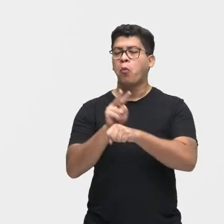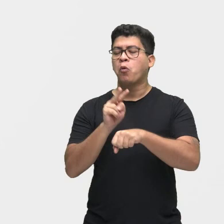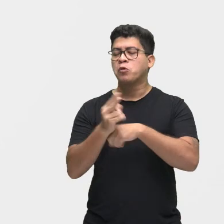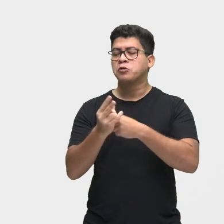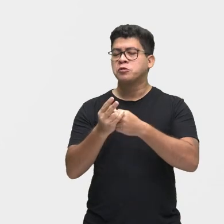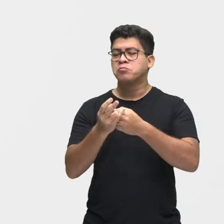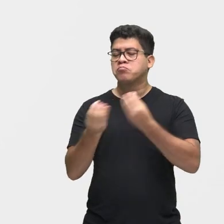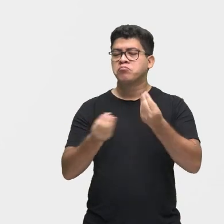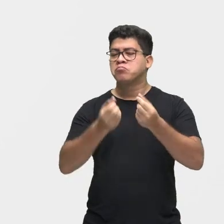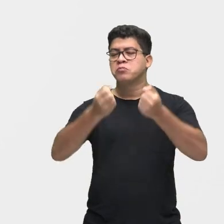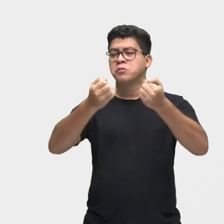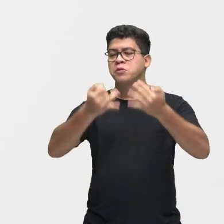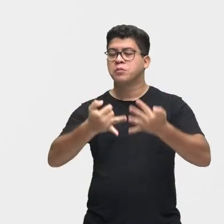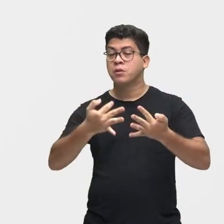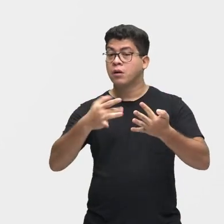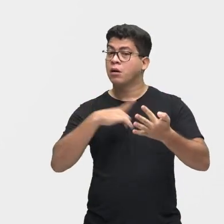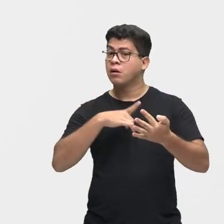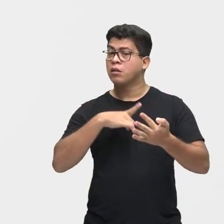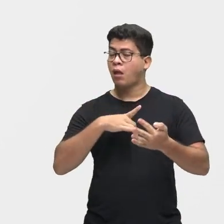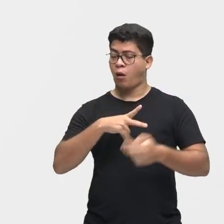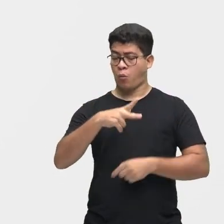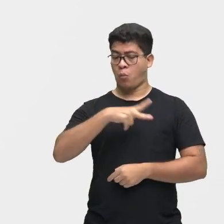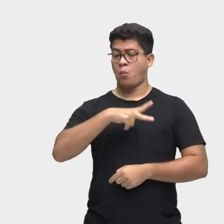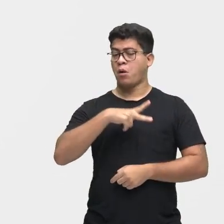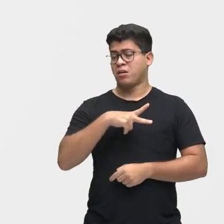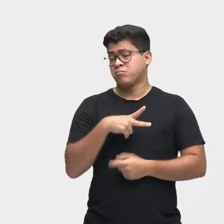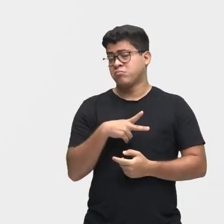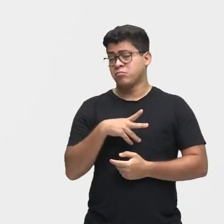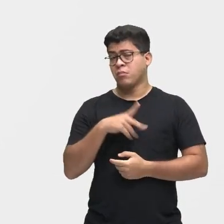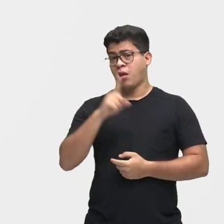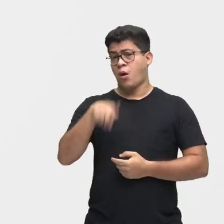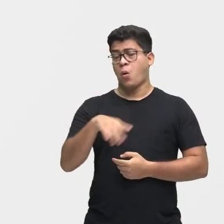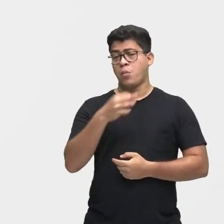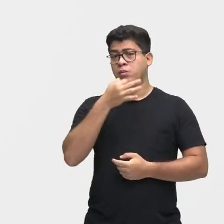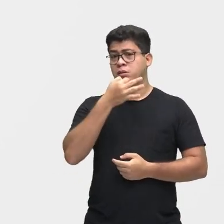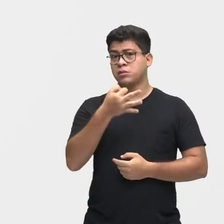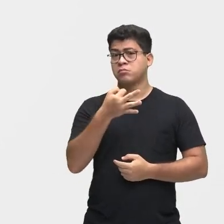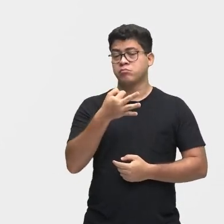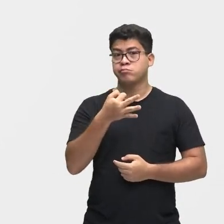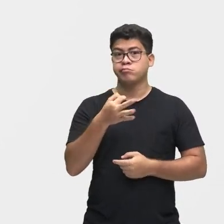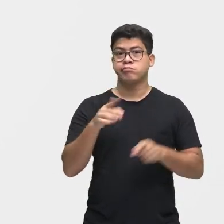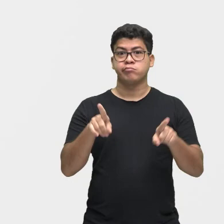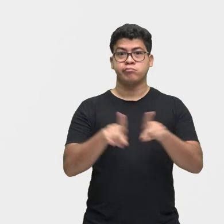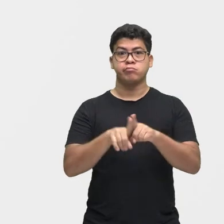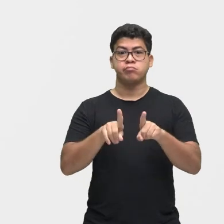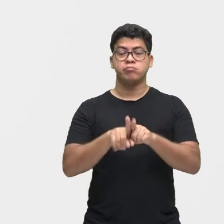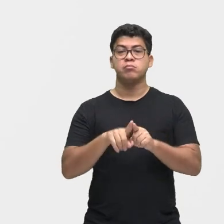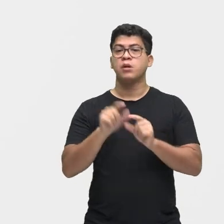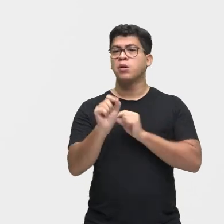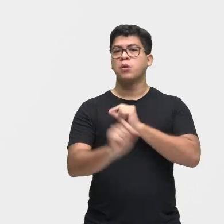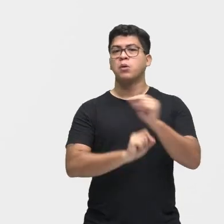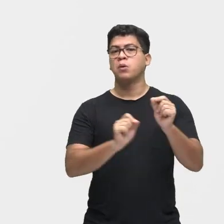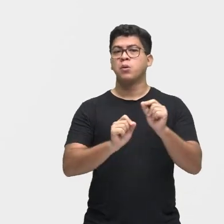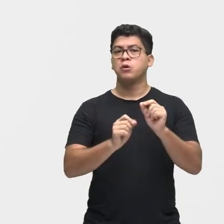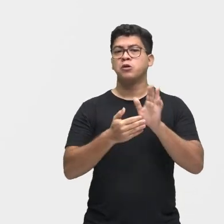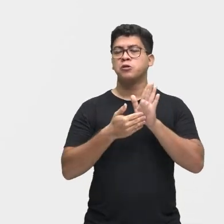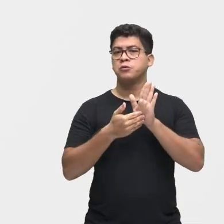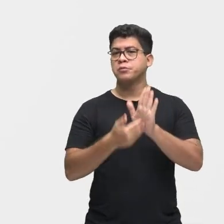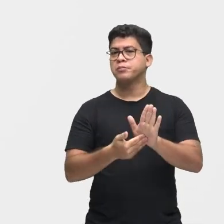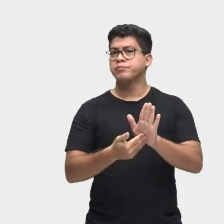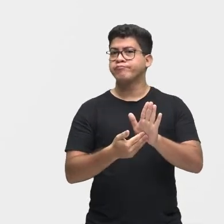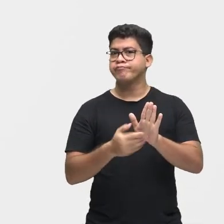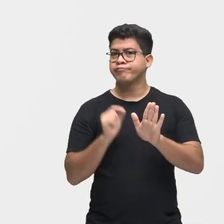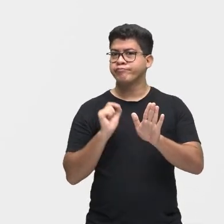defendiam. É uma resposta em tanto pessoal, não é mesmo? Vocês iriam escolher, mas iriam ali se basear aí no que eu